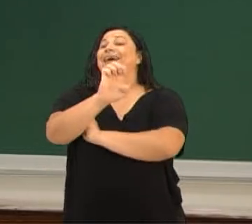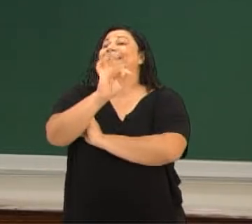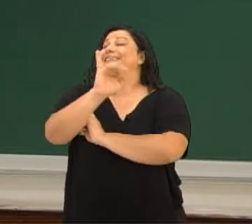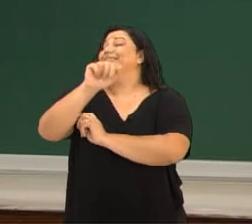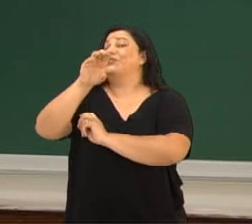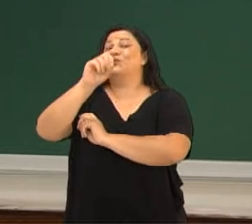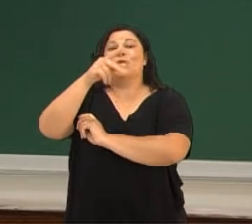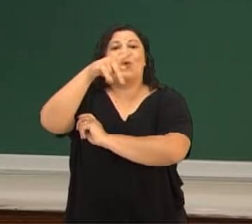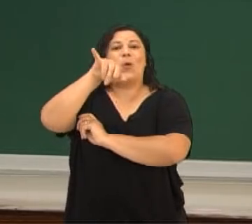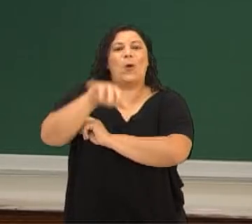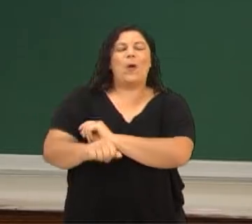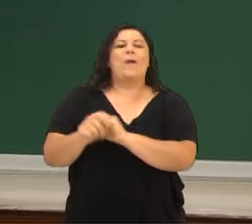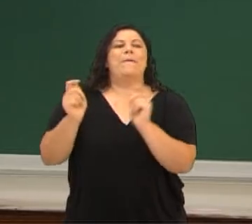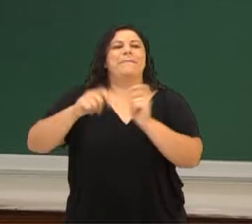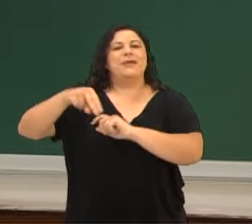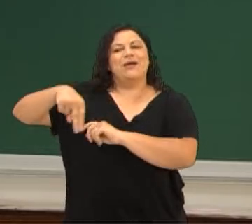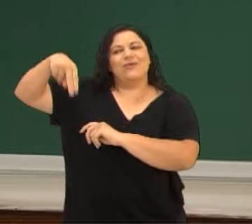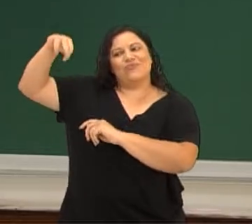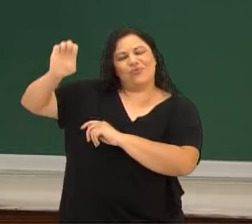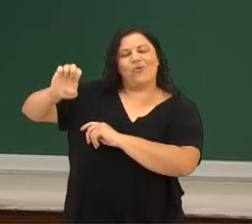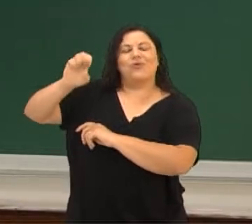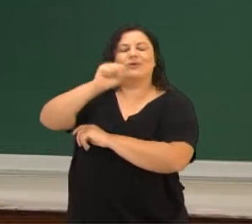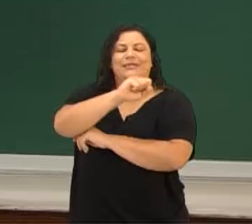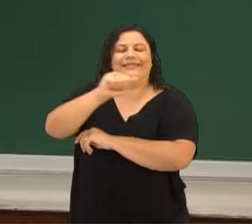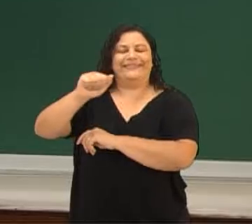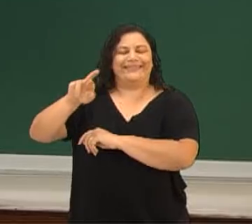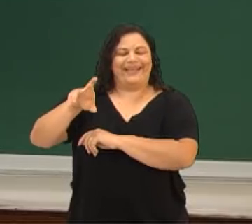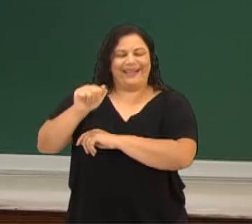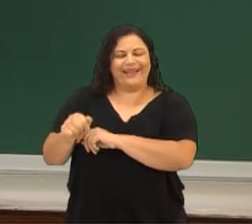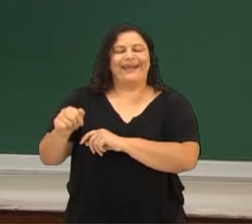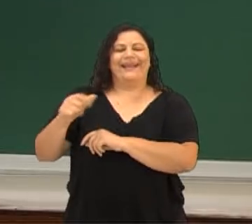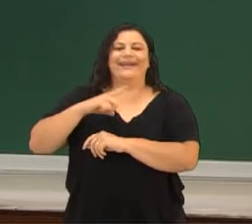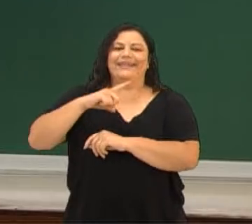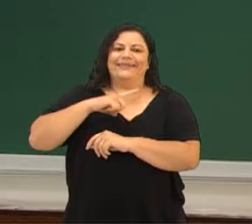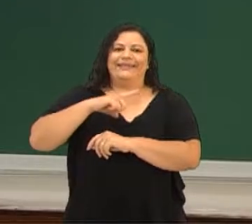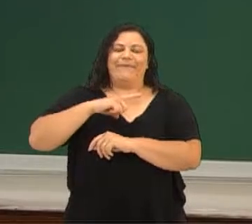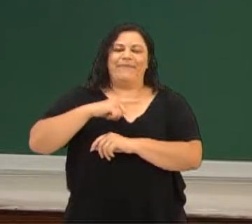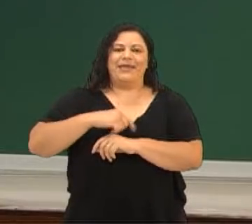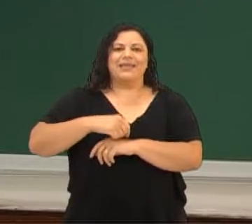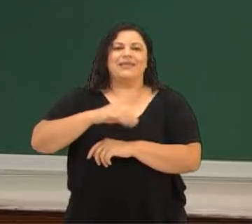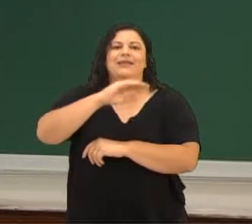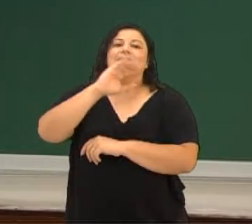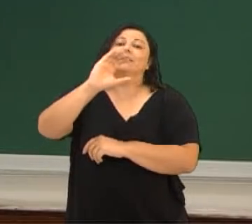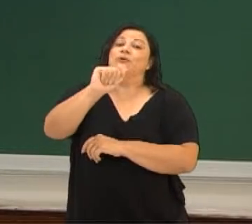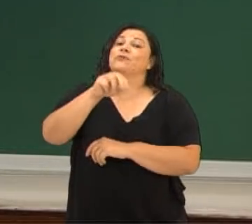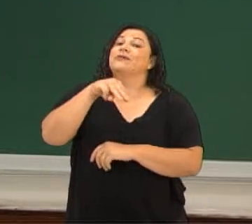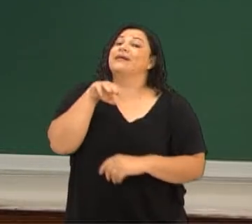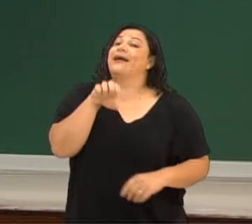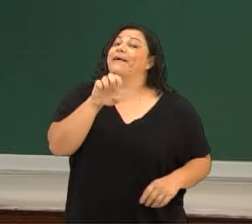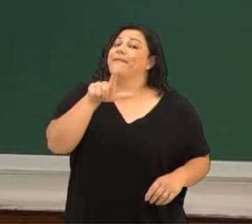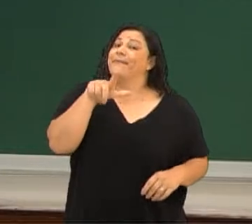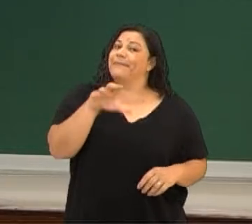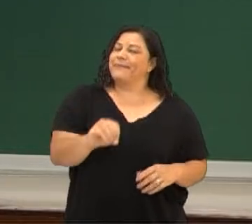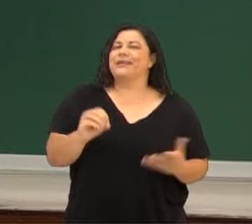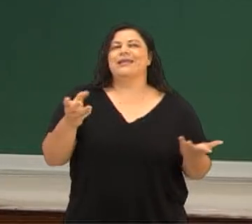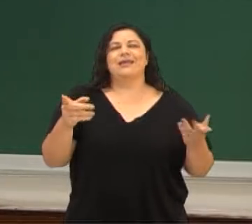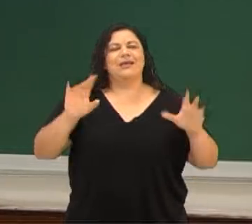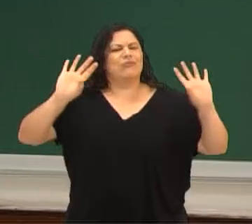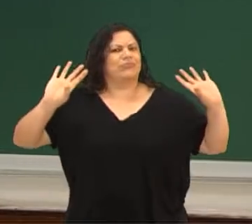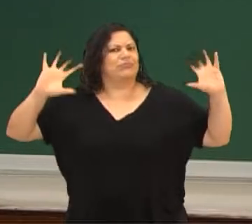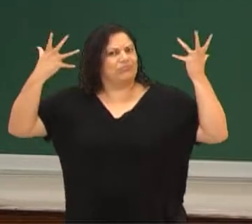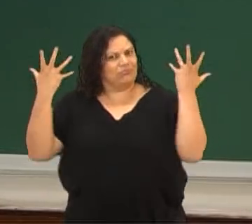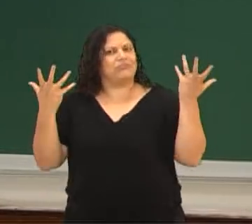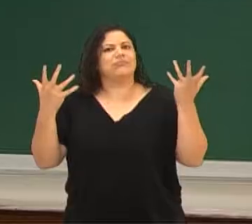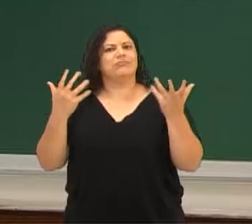do Saara, criam-se os camelos e os dromedários. Falei, tem um encontro aí para fazer negócio, uma festa, né? Parecido com